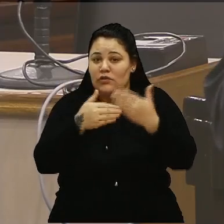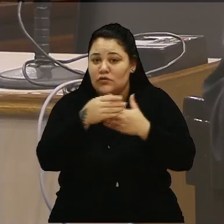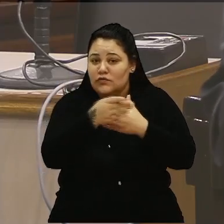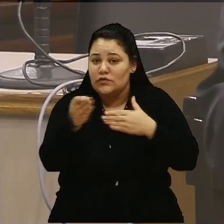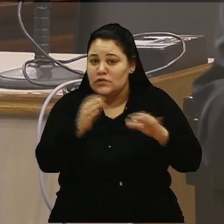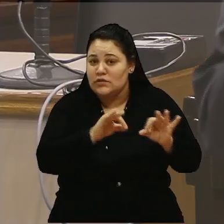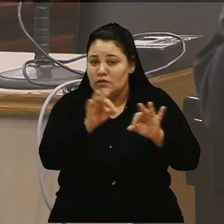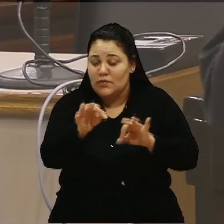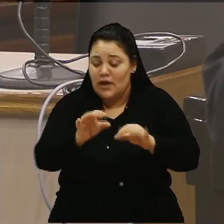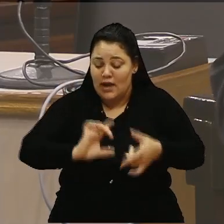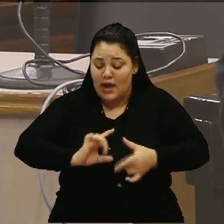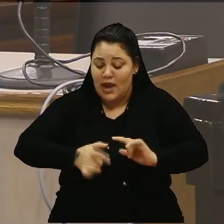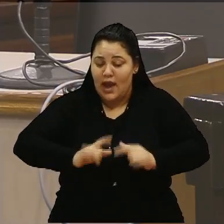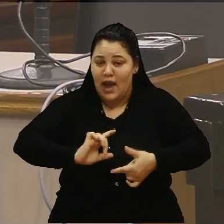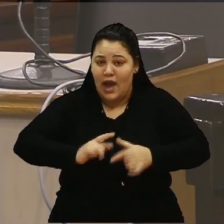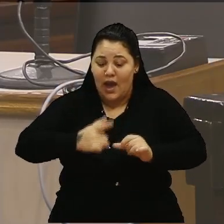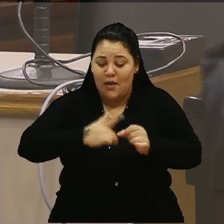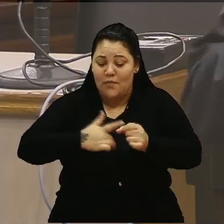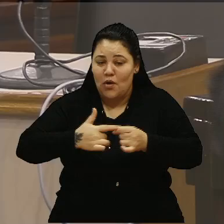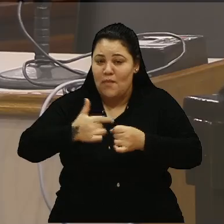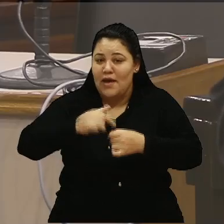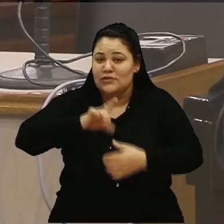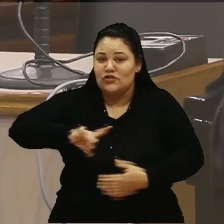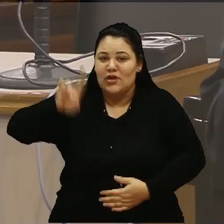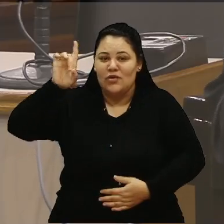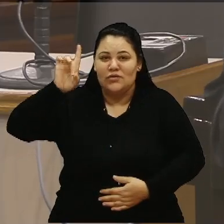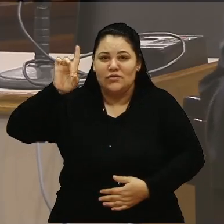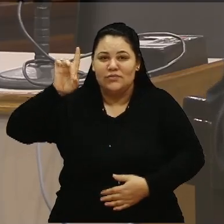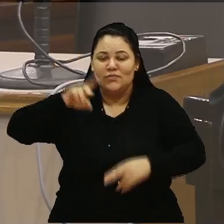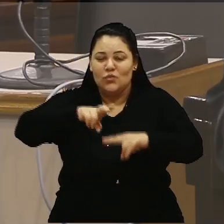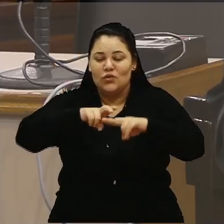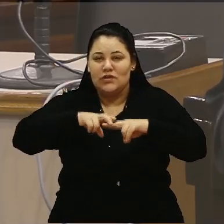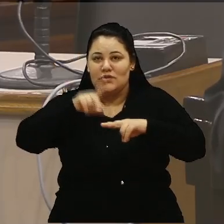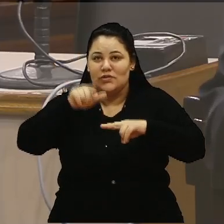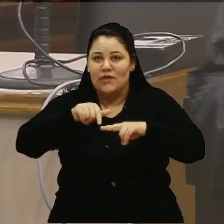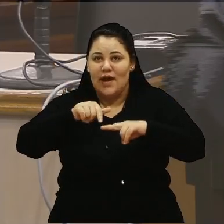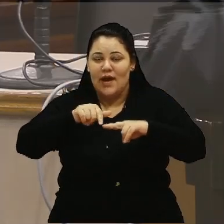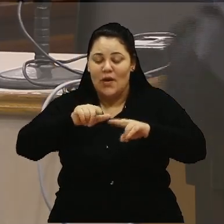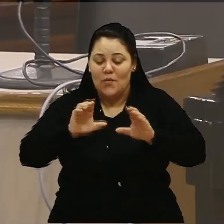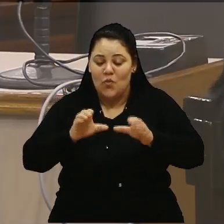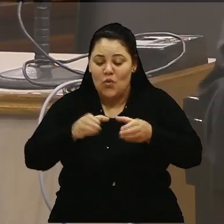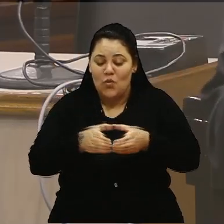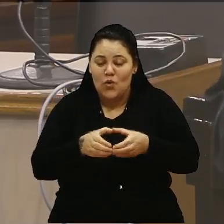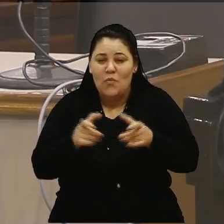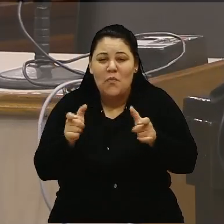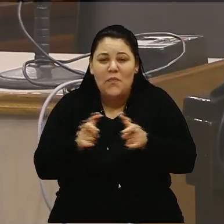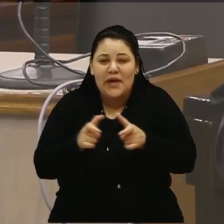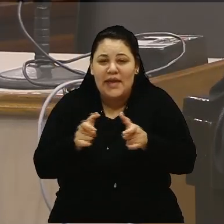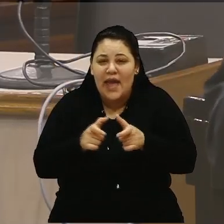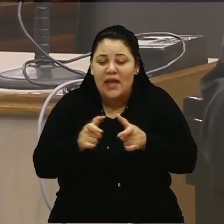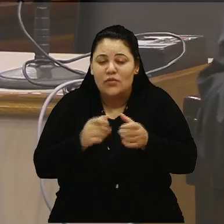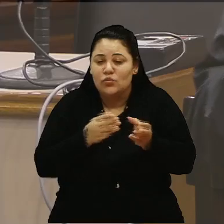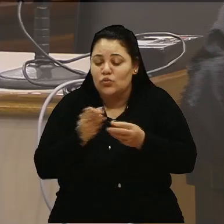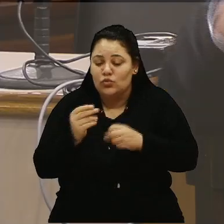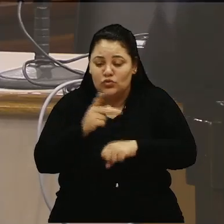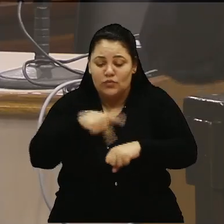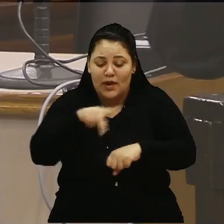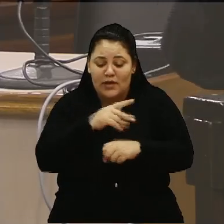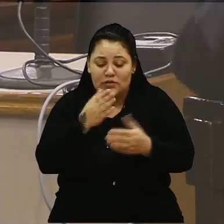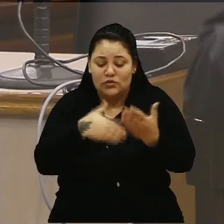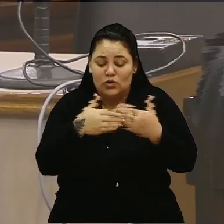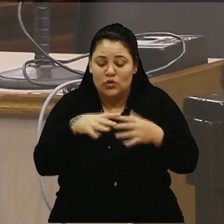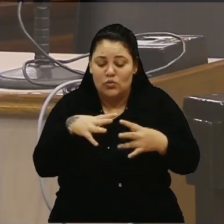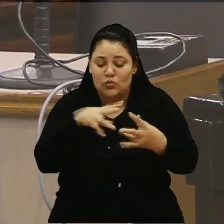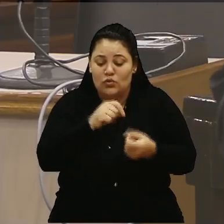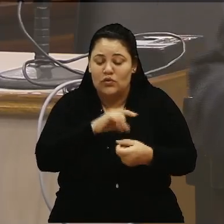a cidade da promessa de Deus. Por isso que Israel é uma nação tão pequena, muitos países do mundo têm a